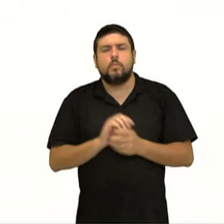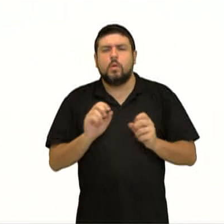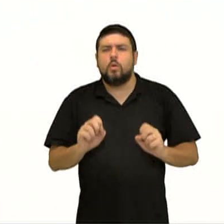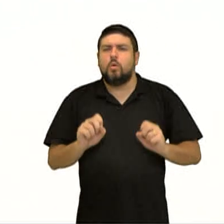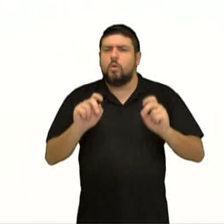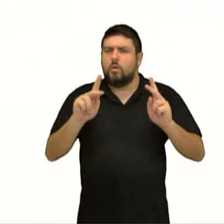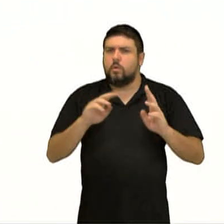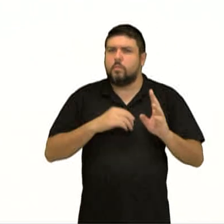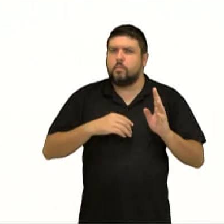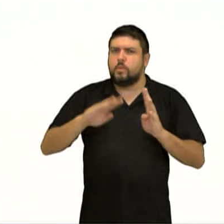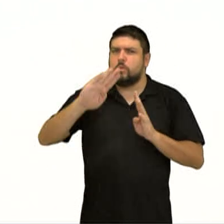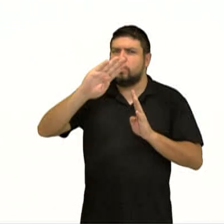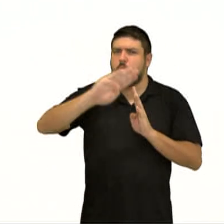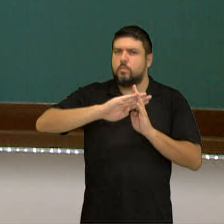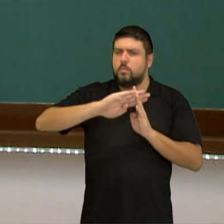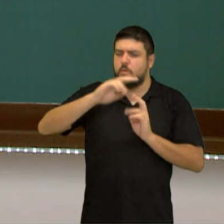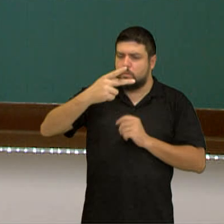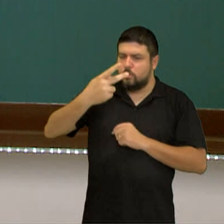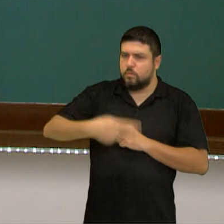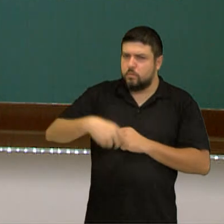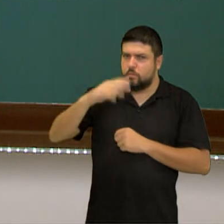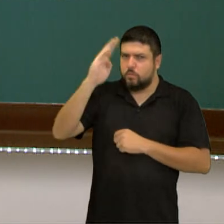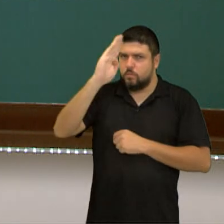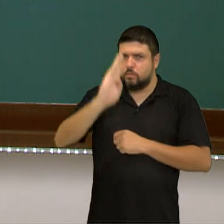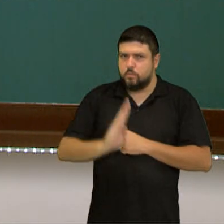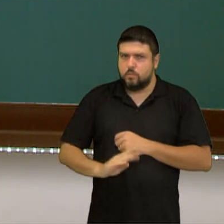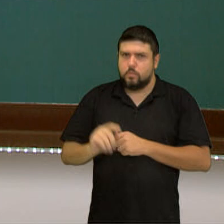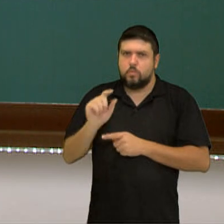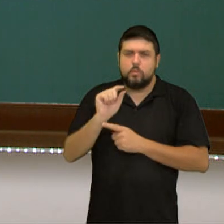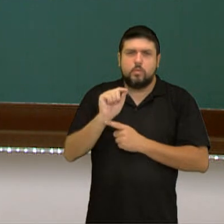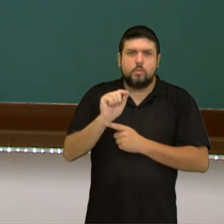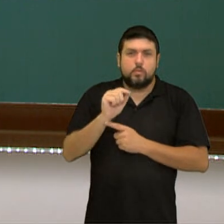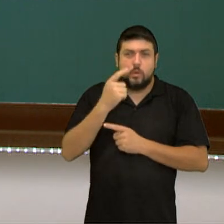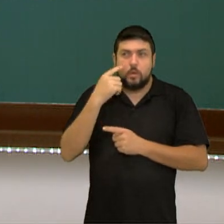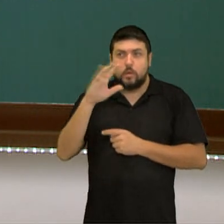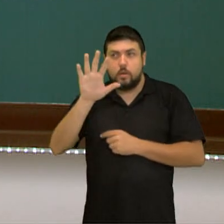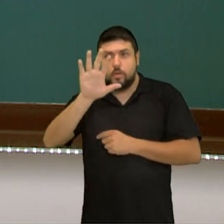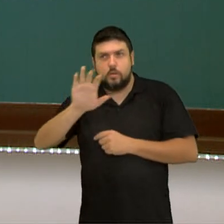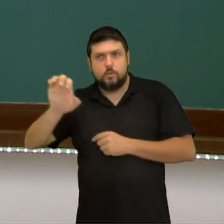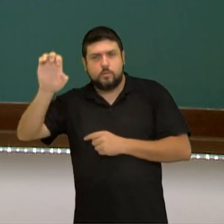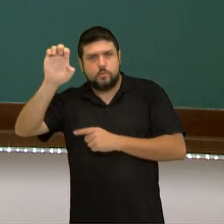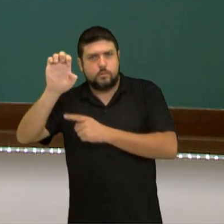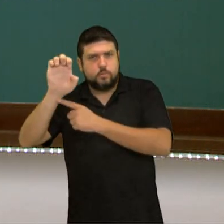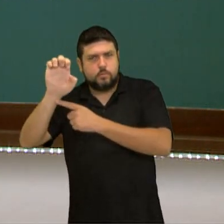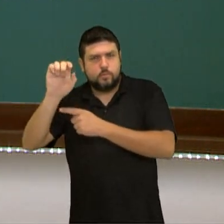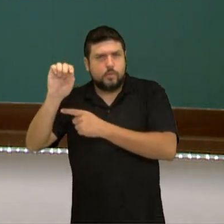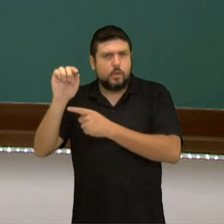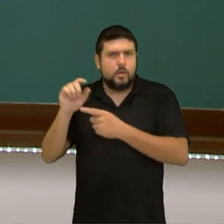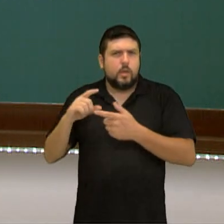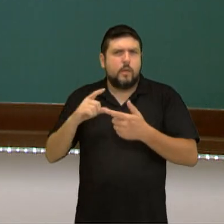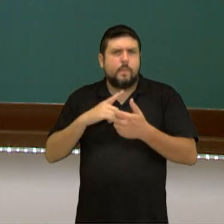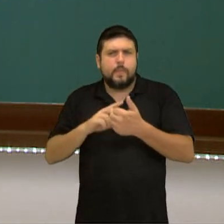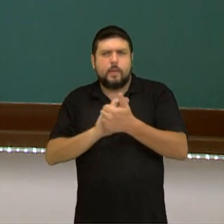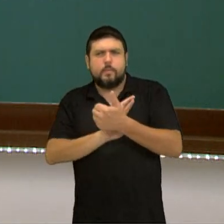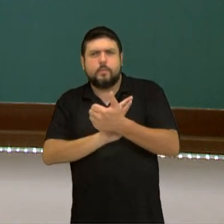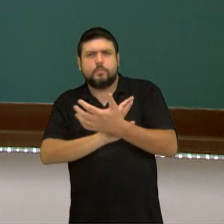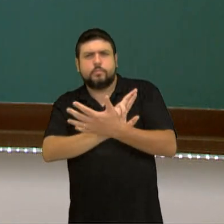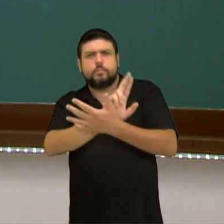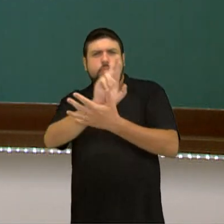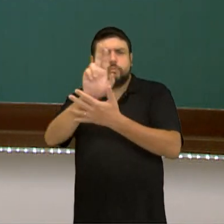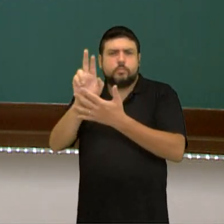o barroco europeu, a gente não pode esquecer isso também, né, que o barroco europeu de Caravaggio, de Artemisia